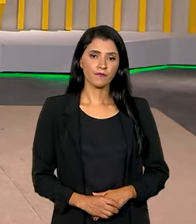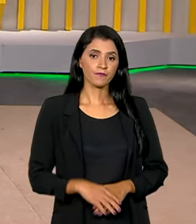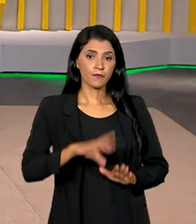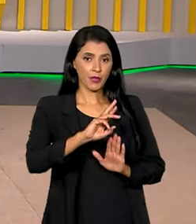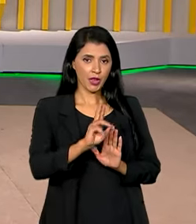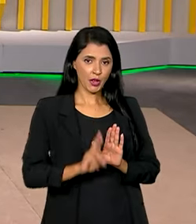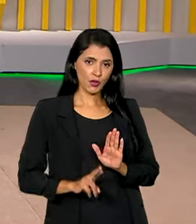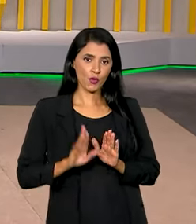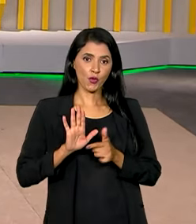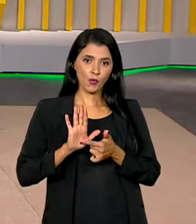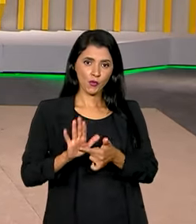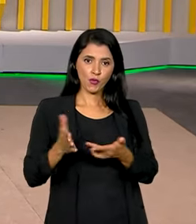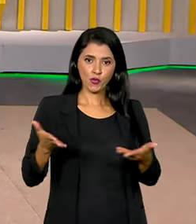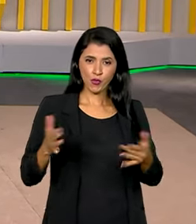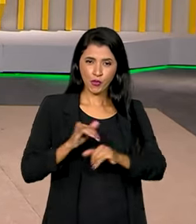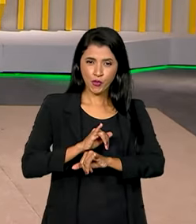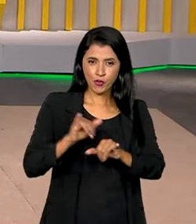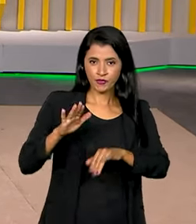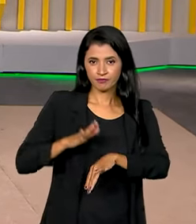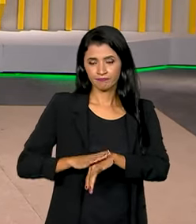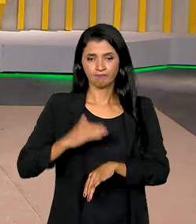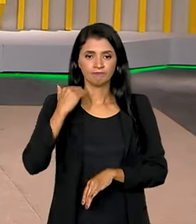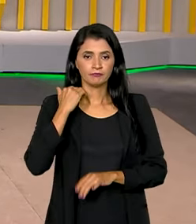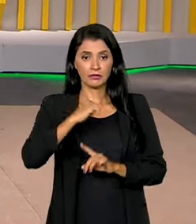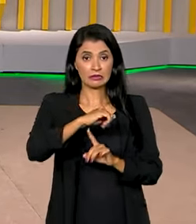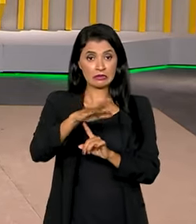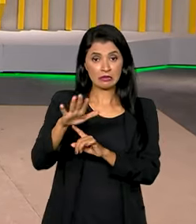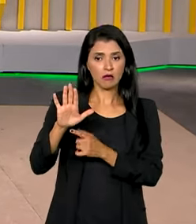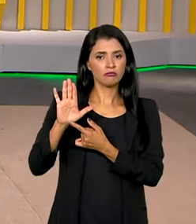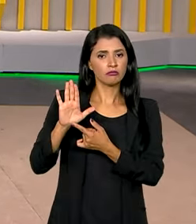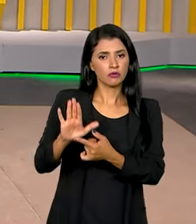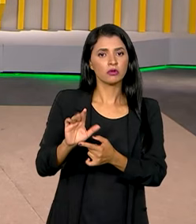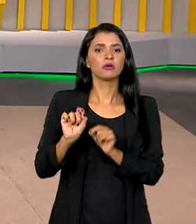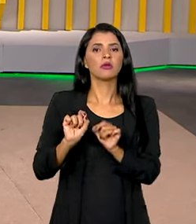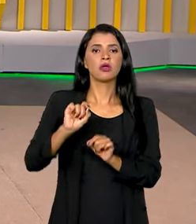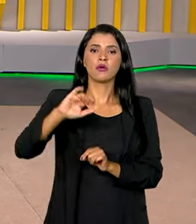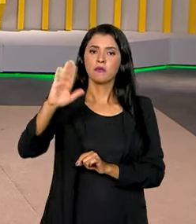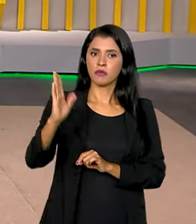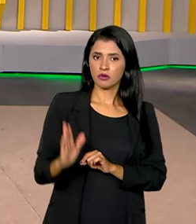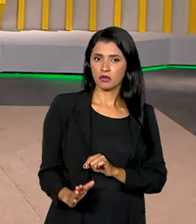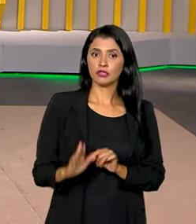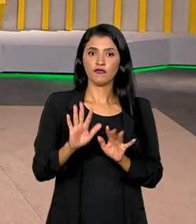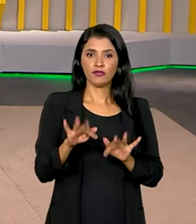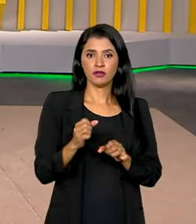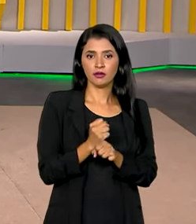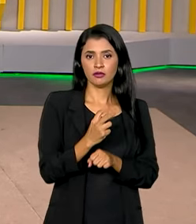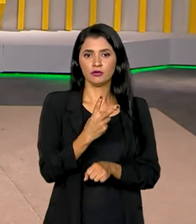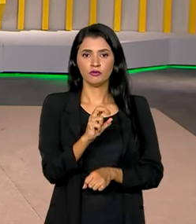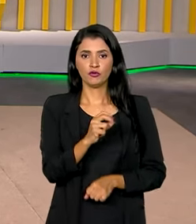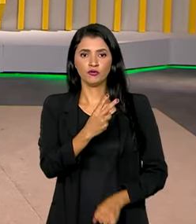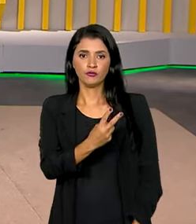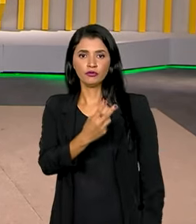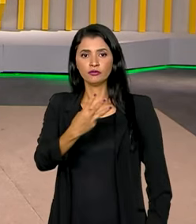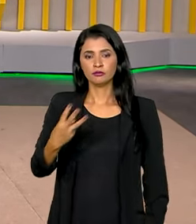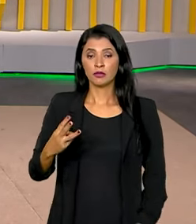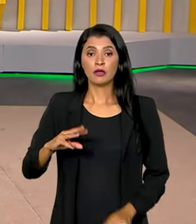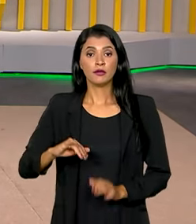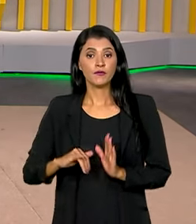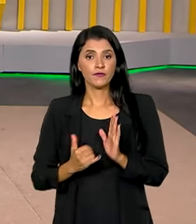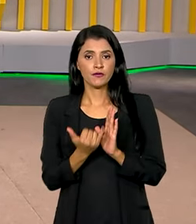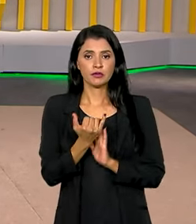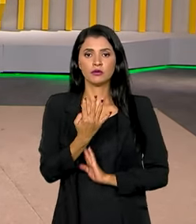Um relatório divulgado hoje pelo Banco Central prevê que o Brasil encerre 2023 com inflação de